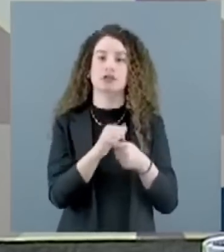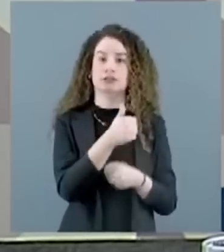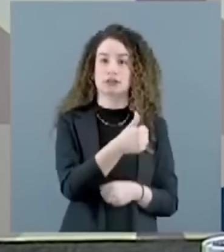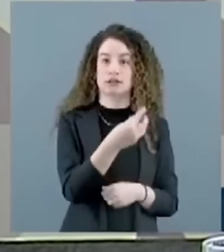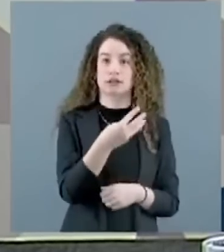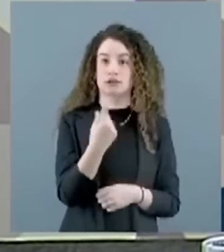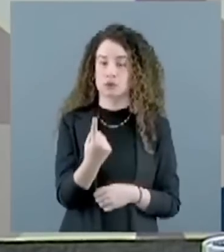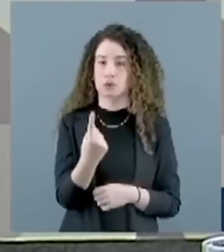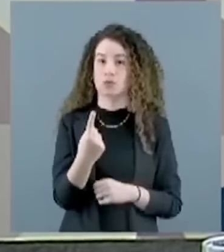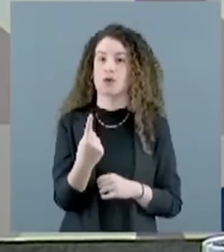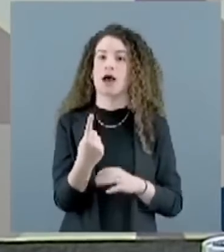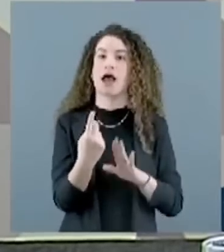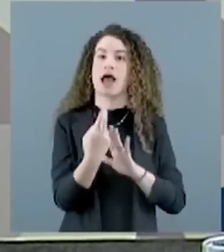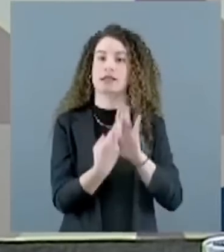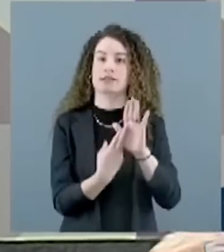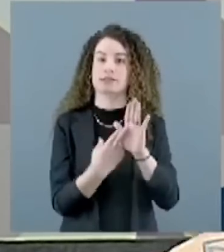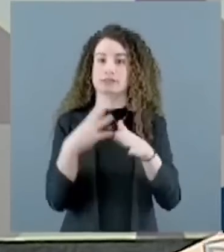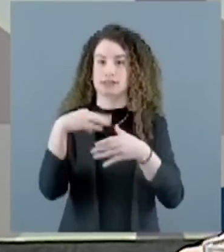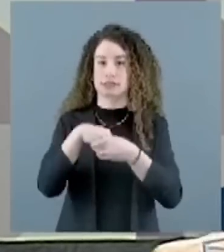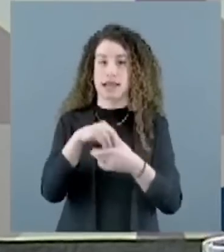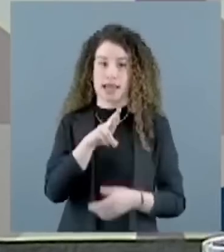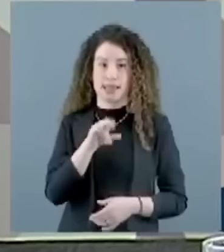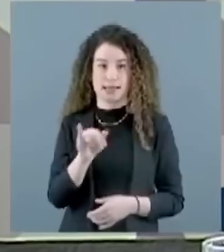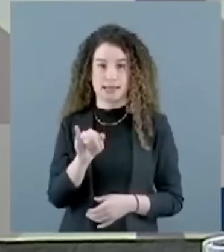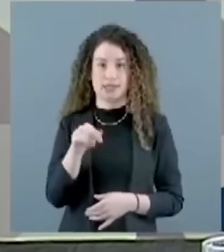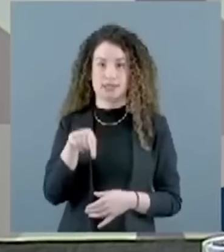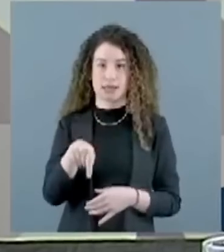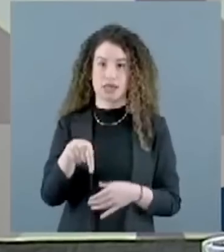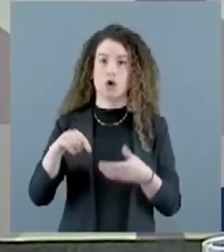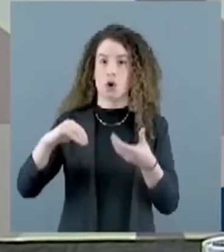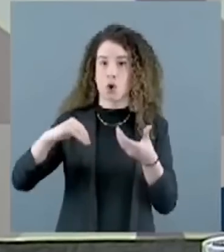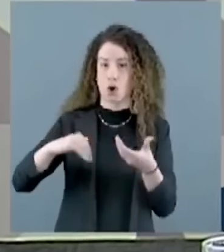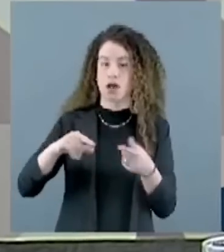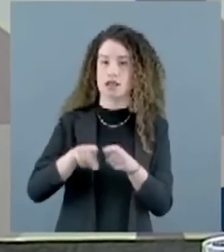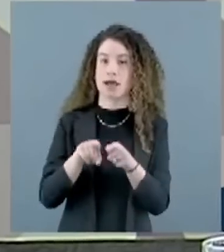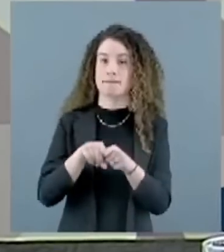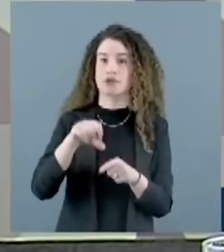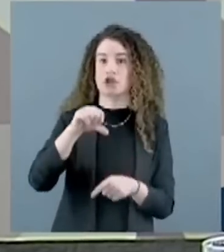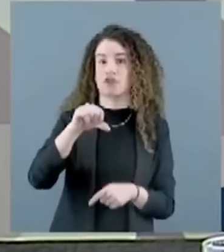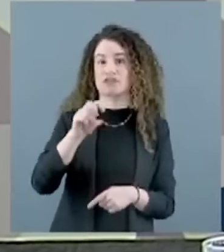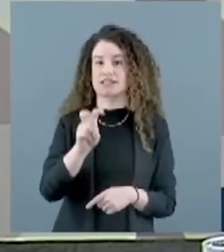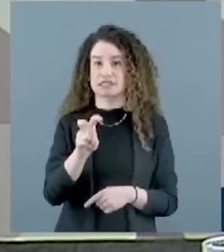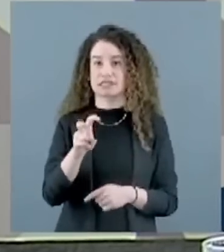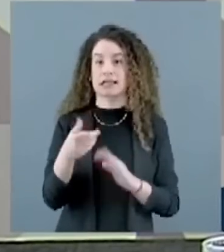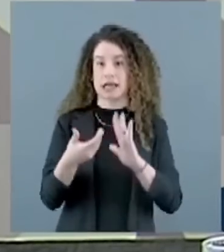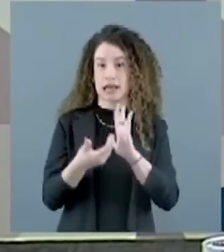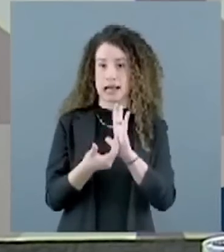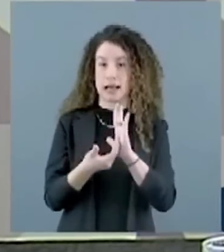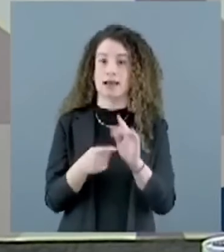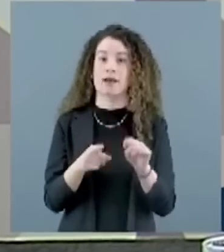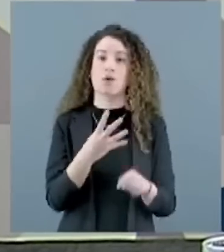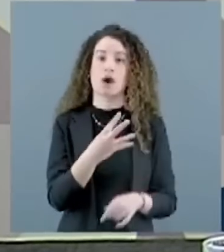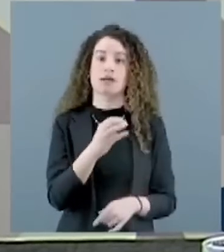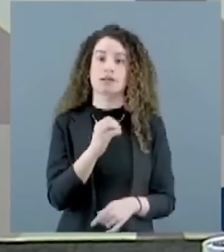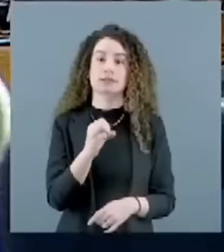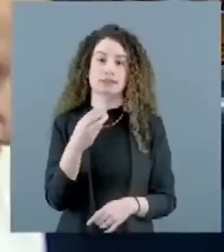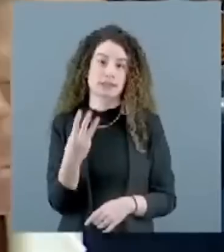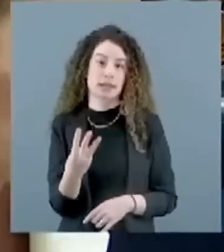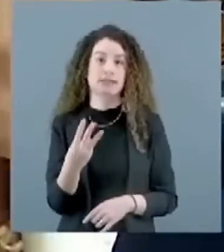do Regimento Interno Comum do Congresso e também do 95 da Câmara e 403 do Regimento Interno do Senado